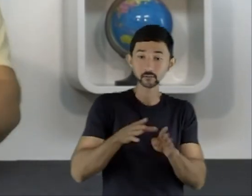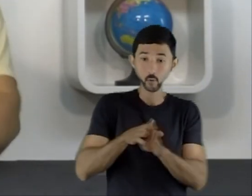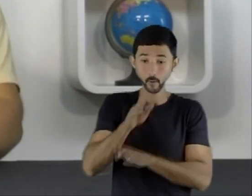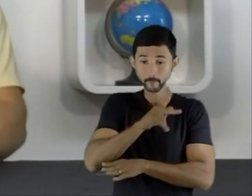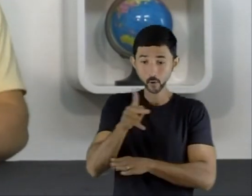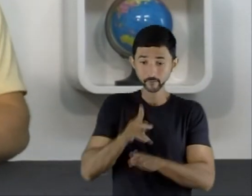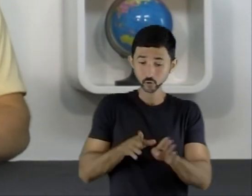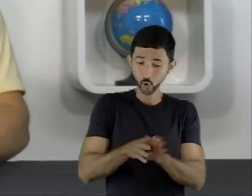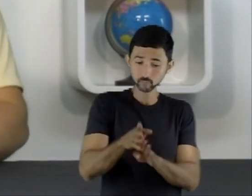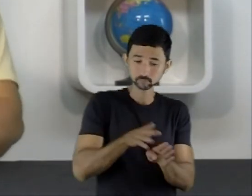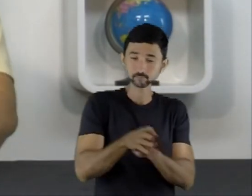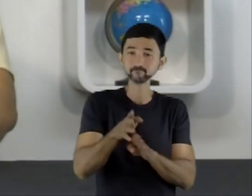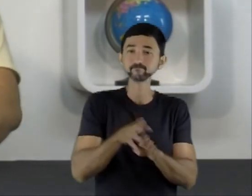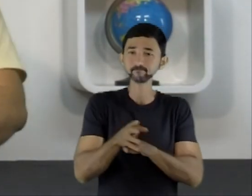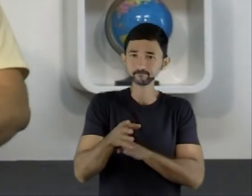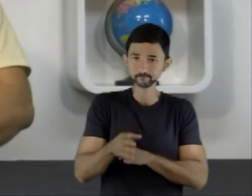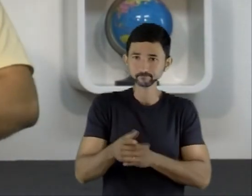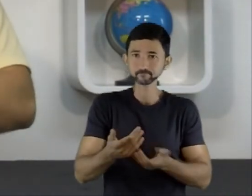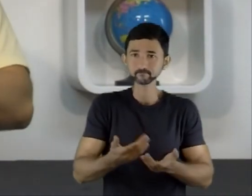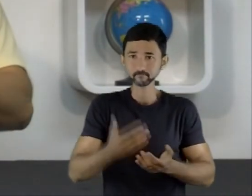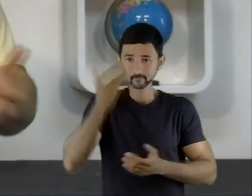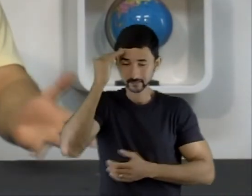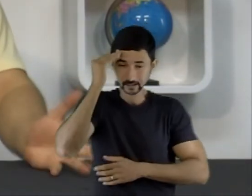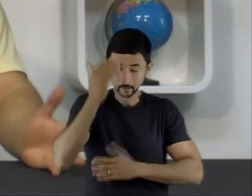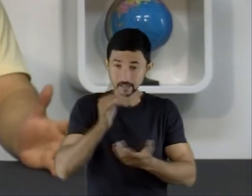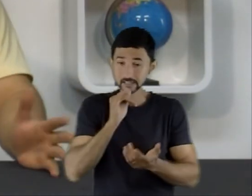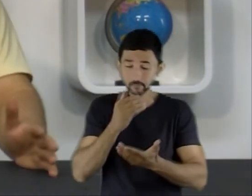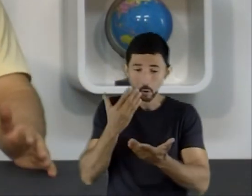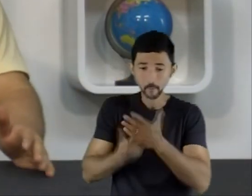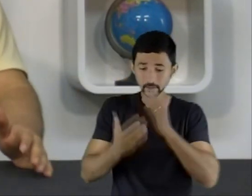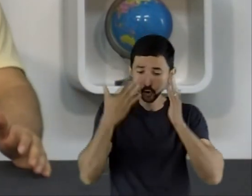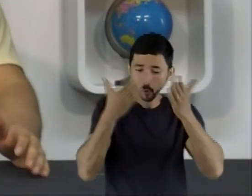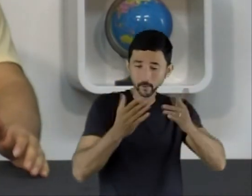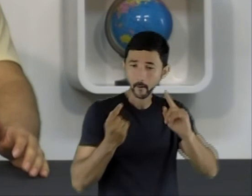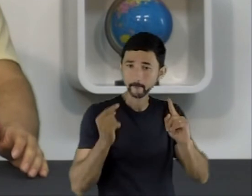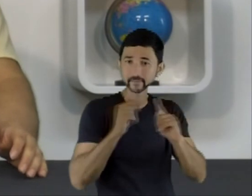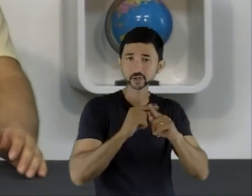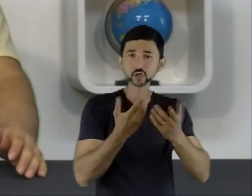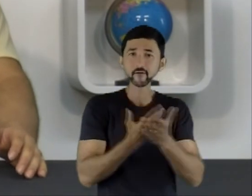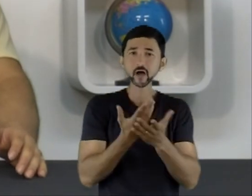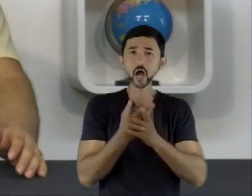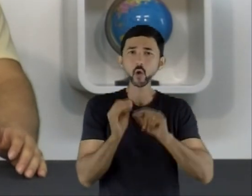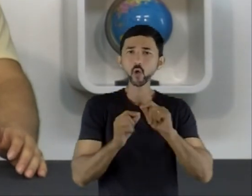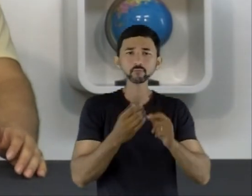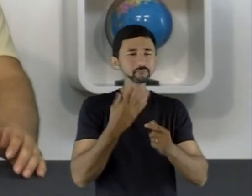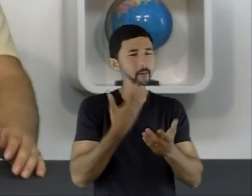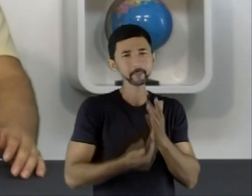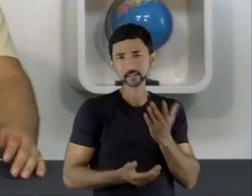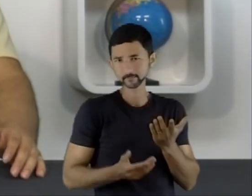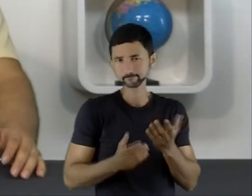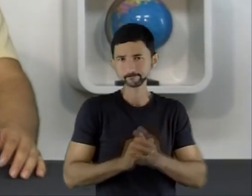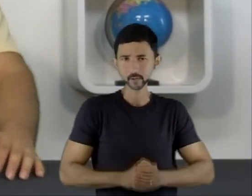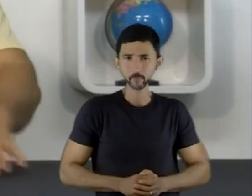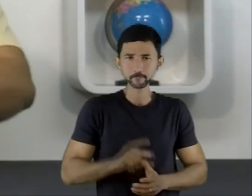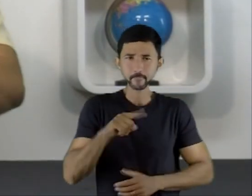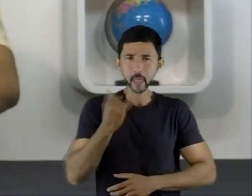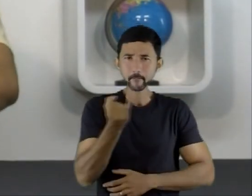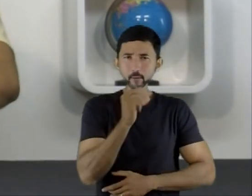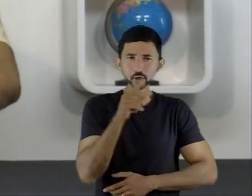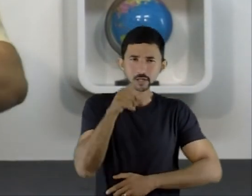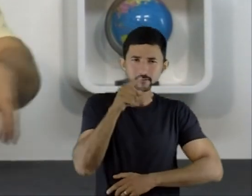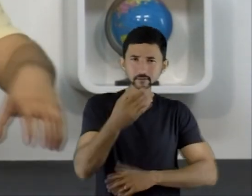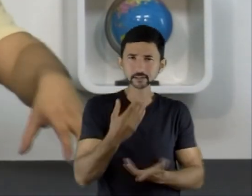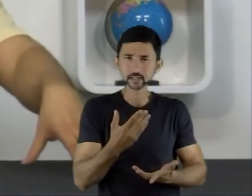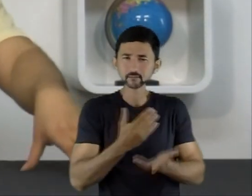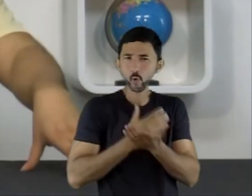orientação do professor, certo? Para não perder, de repente, o objetivo da aula. Mas é importante que você,